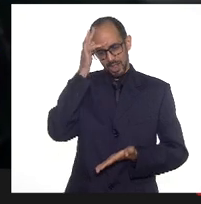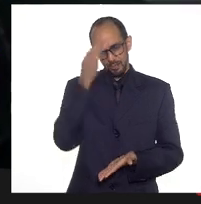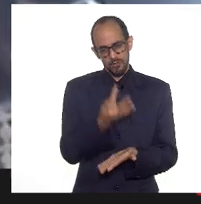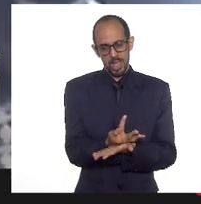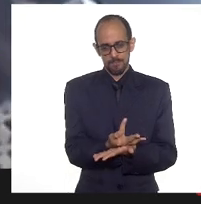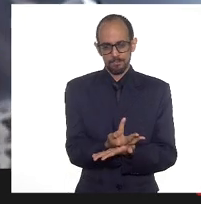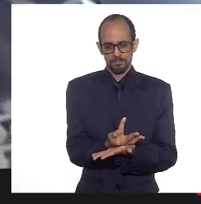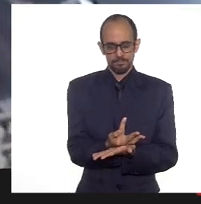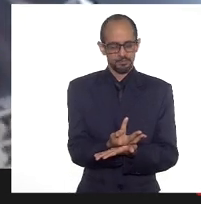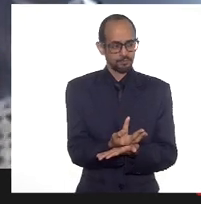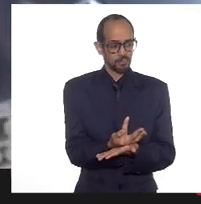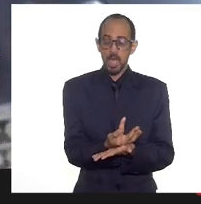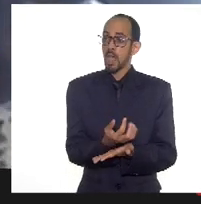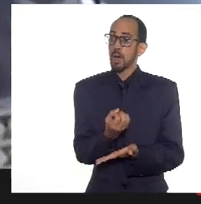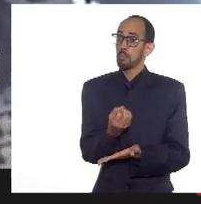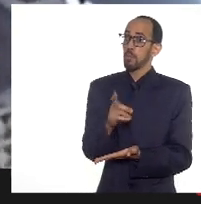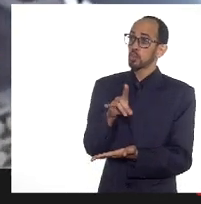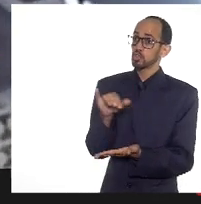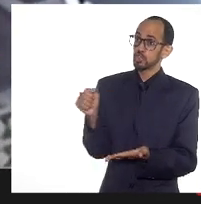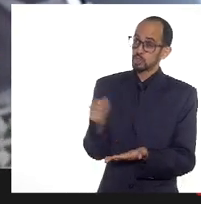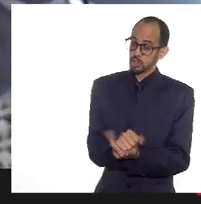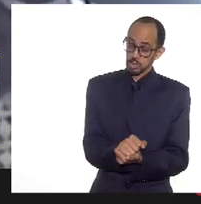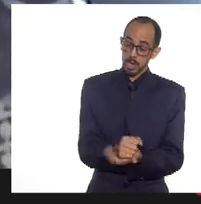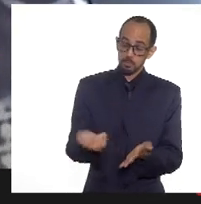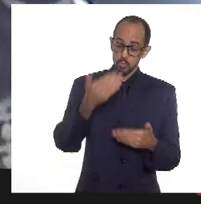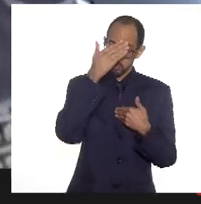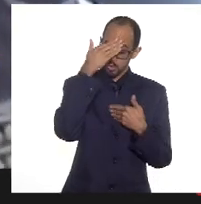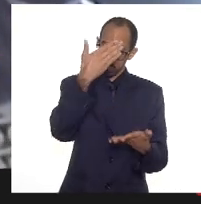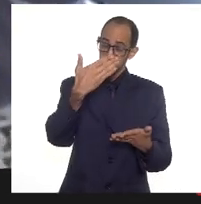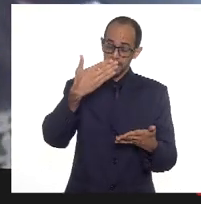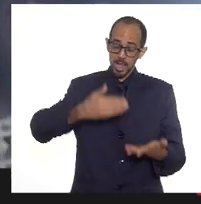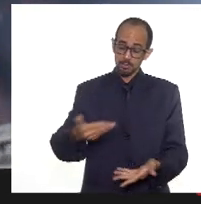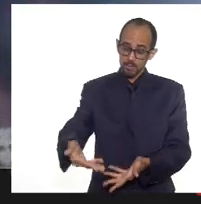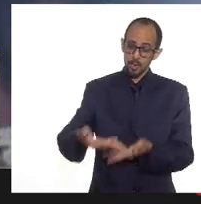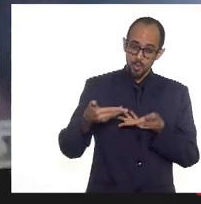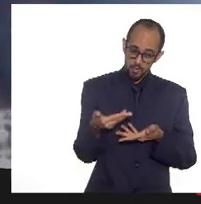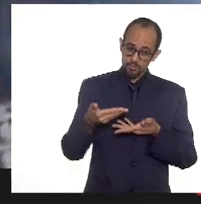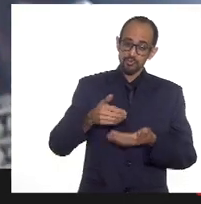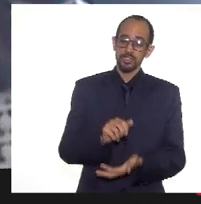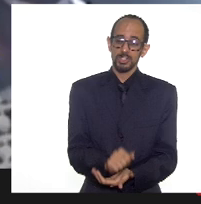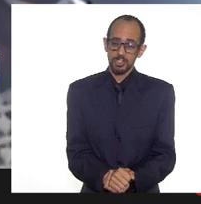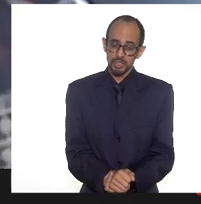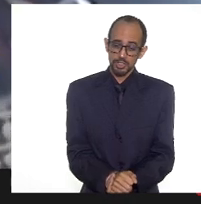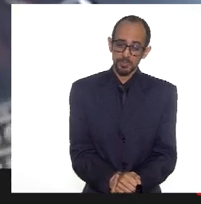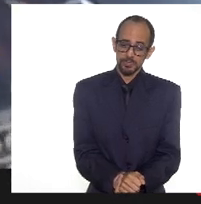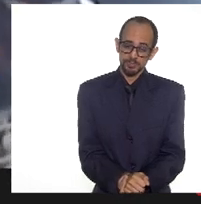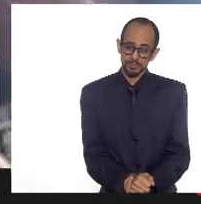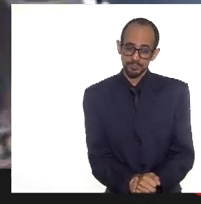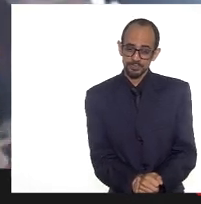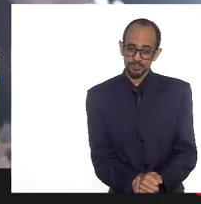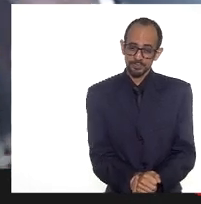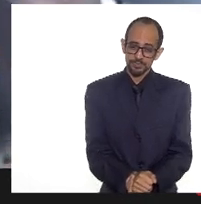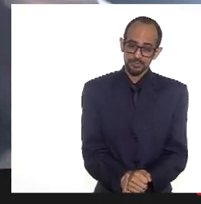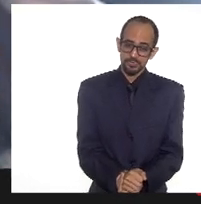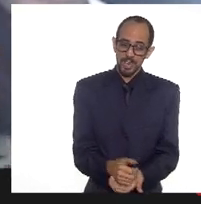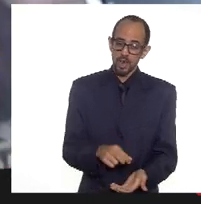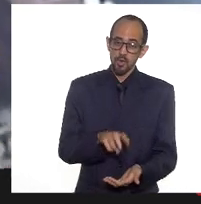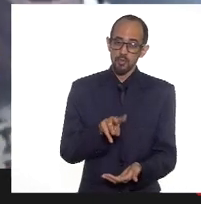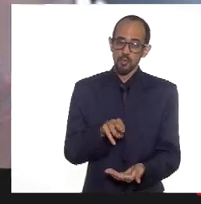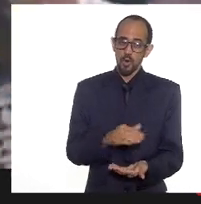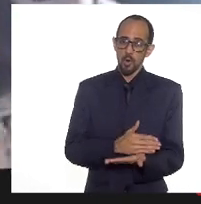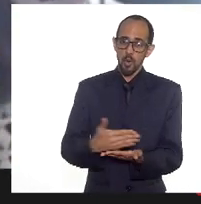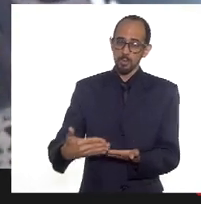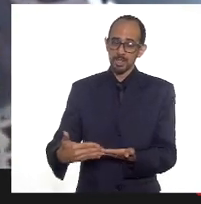Bom dia, muitíssimo obrigada pelo convite, né? Eu vou já